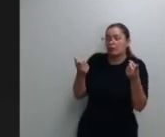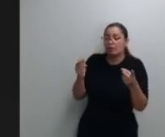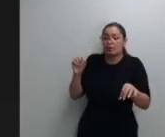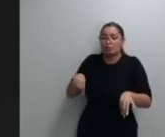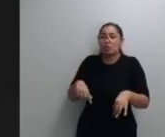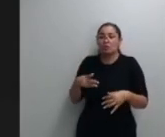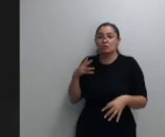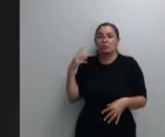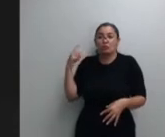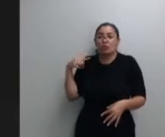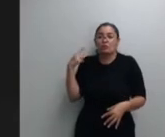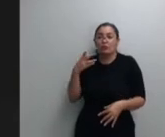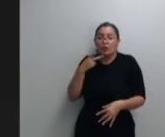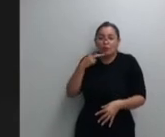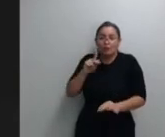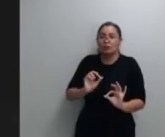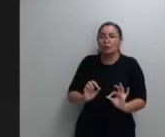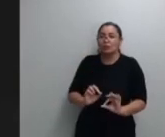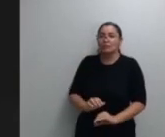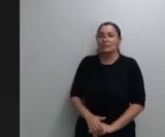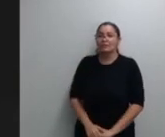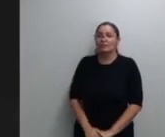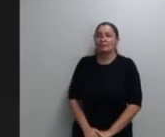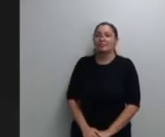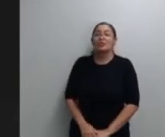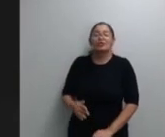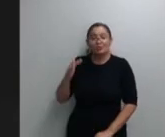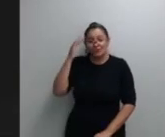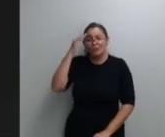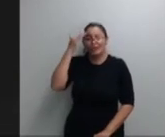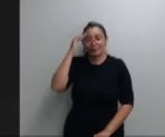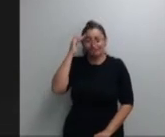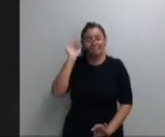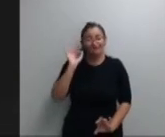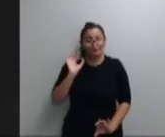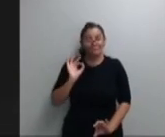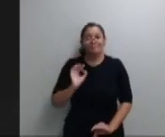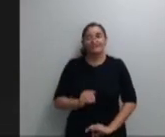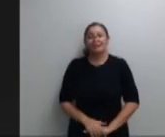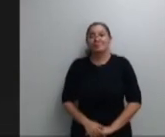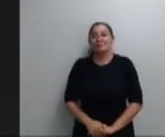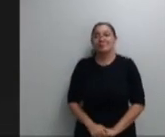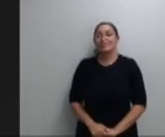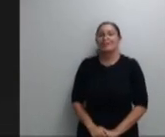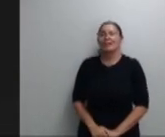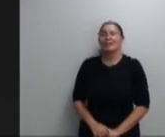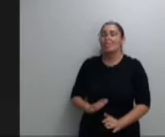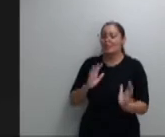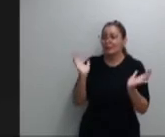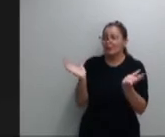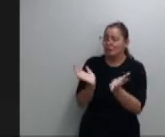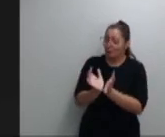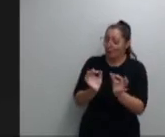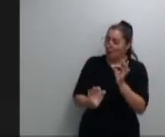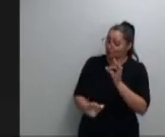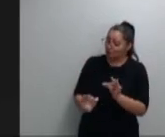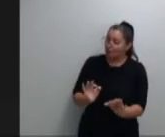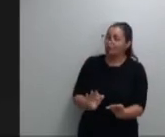o ilustre advogado falou. Então, eu quero a compreensão de ambos para que a gente possa realizar o julgamento e